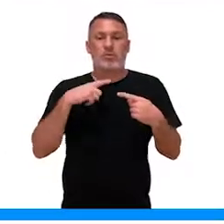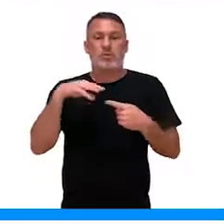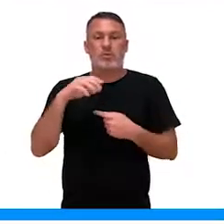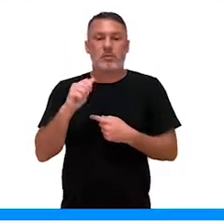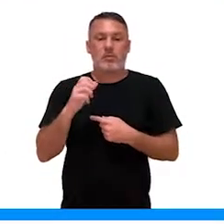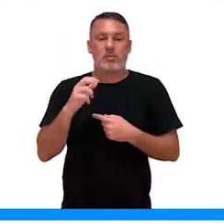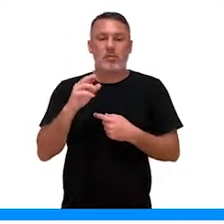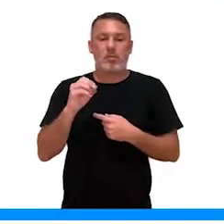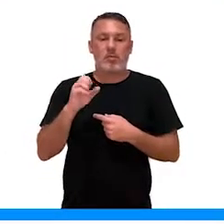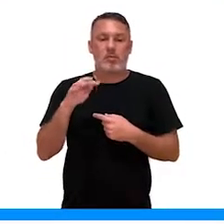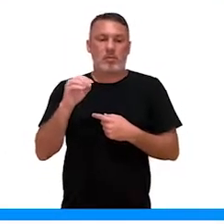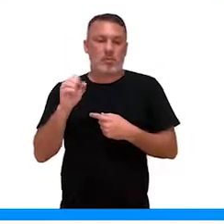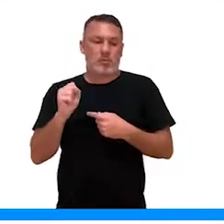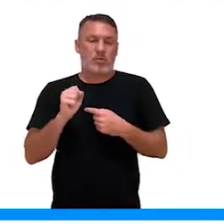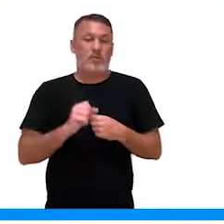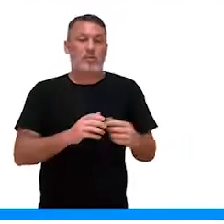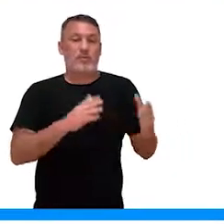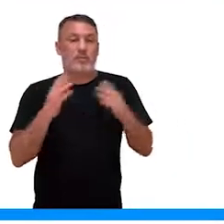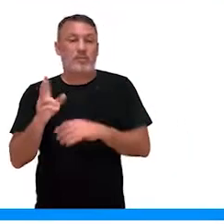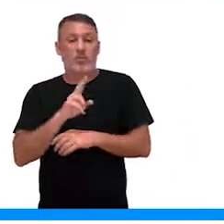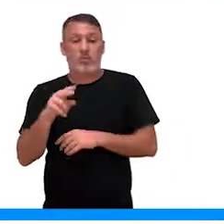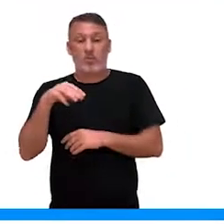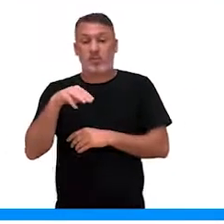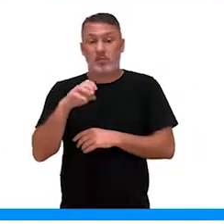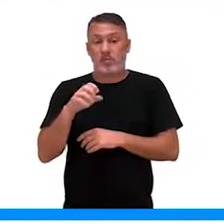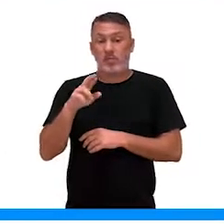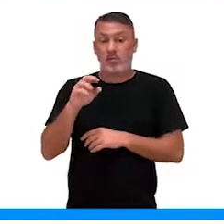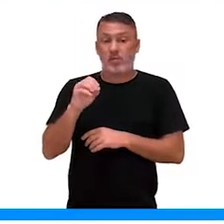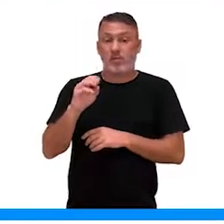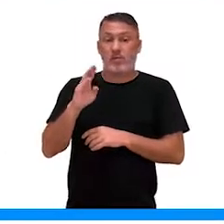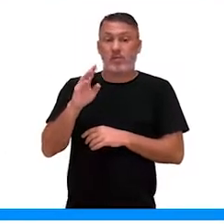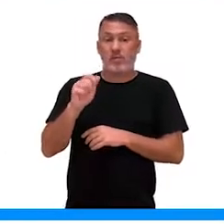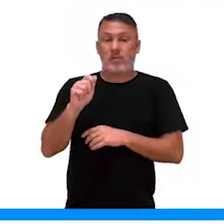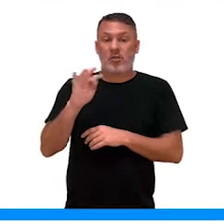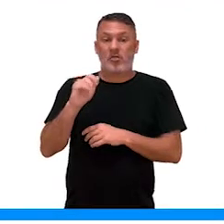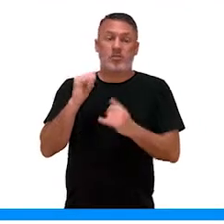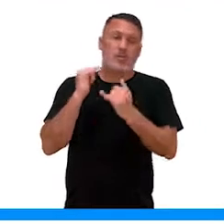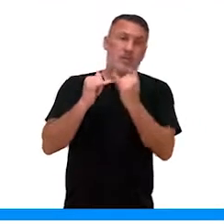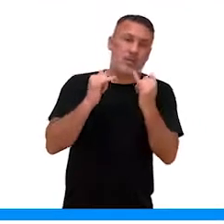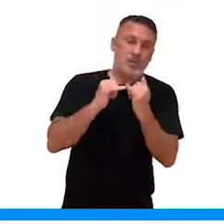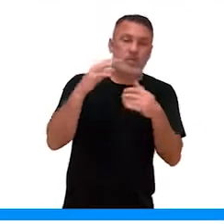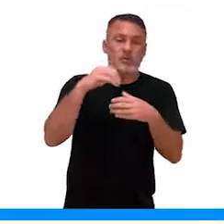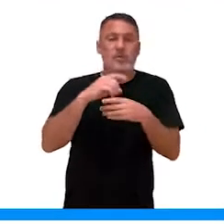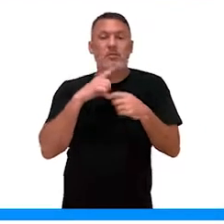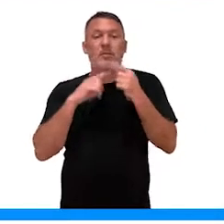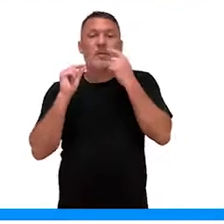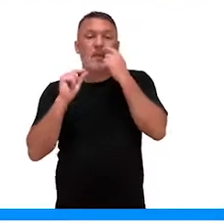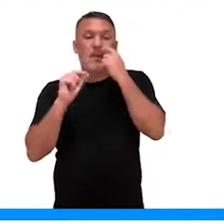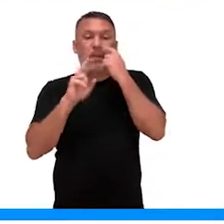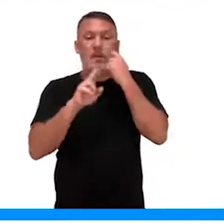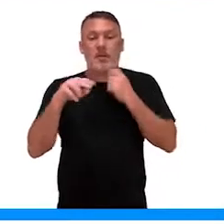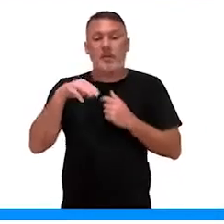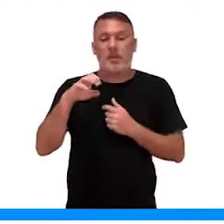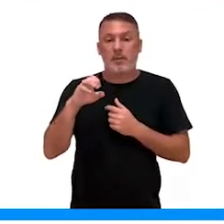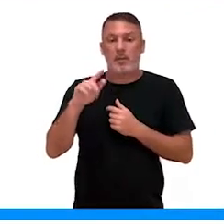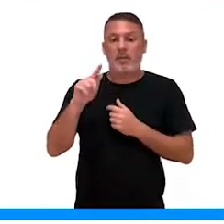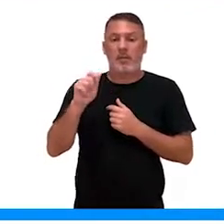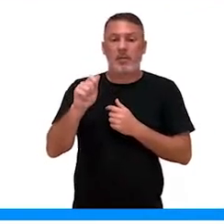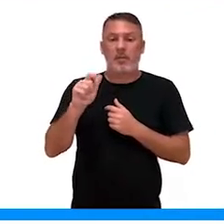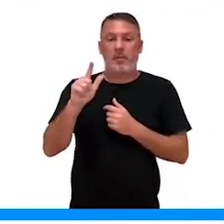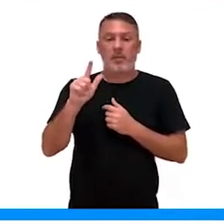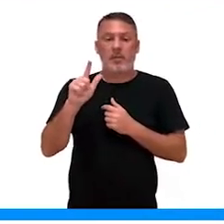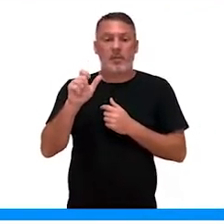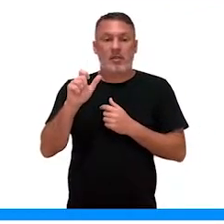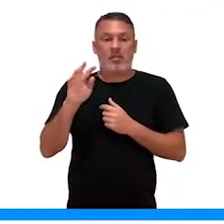macrômeros. Na meroblástica ou parcial, a gente vai ter aí os megalécitos. Como eles